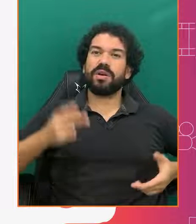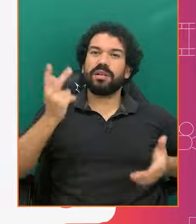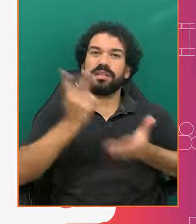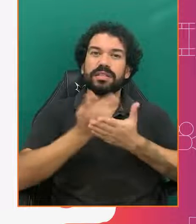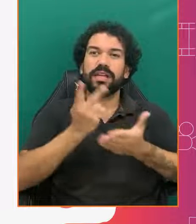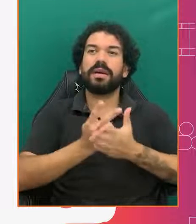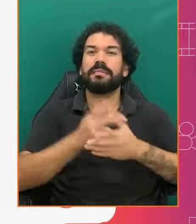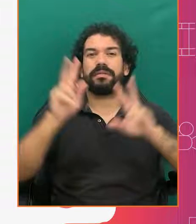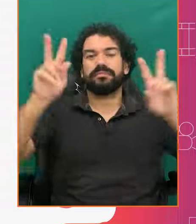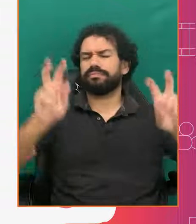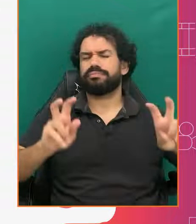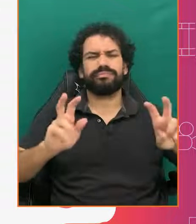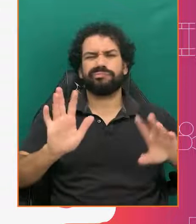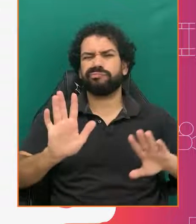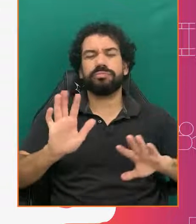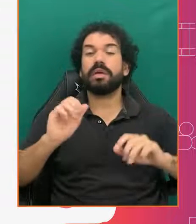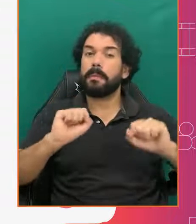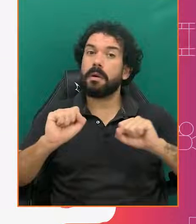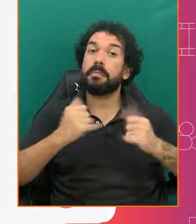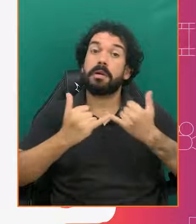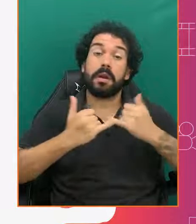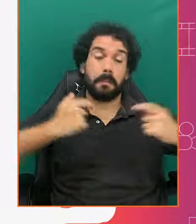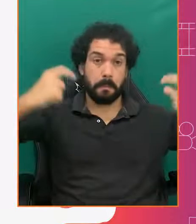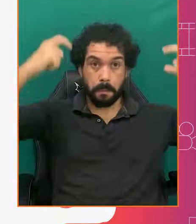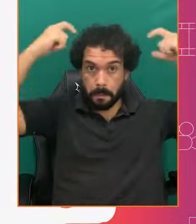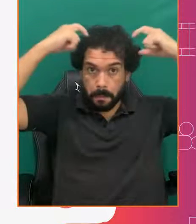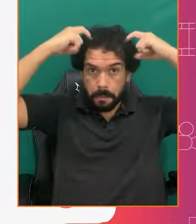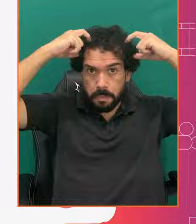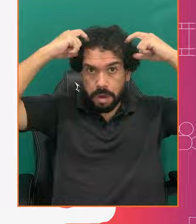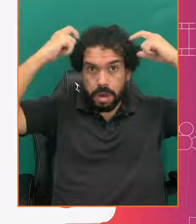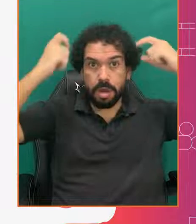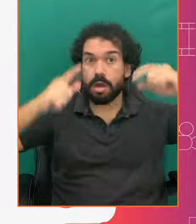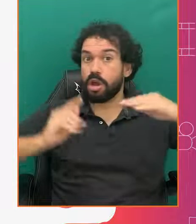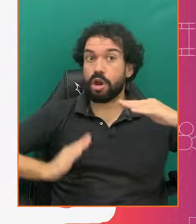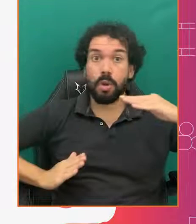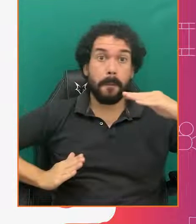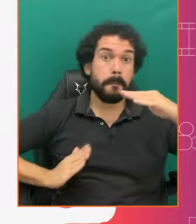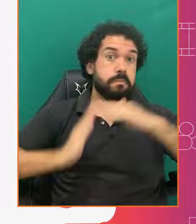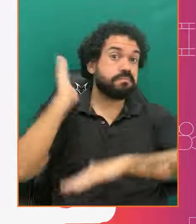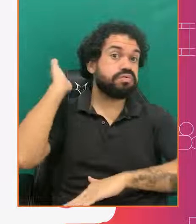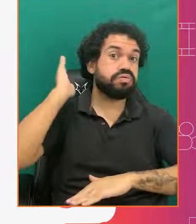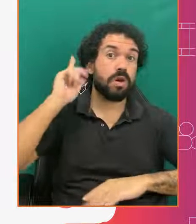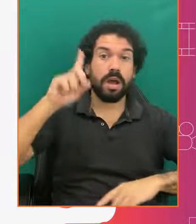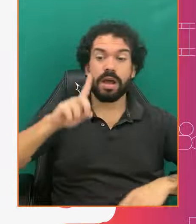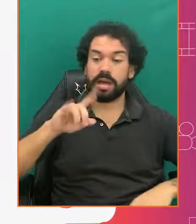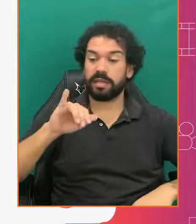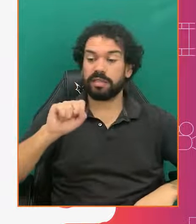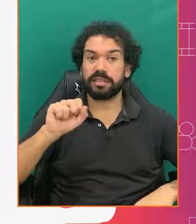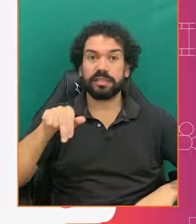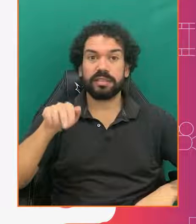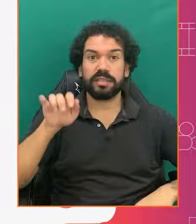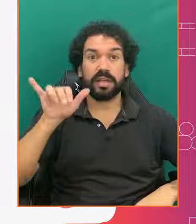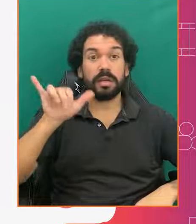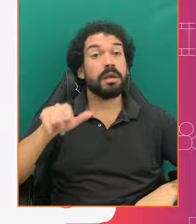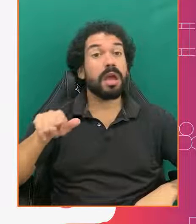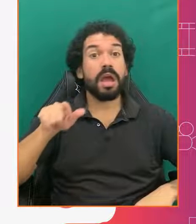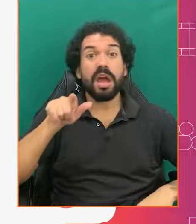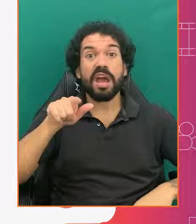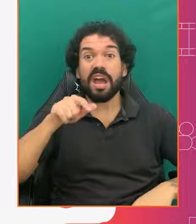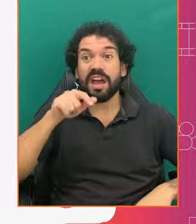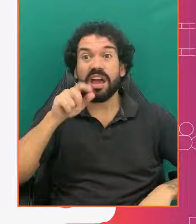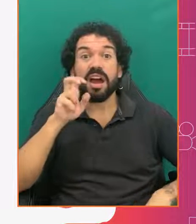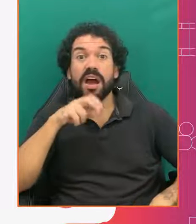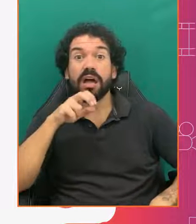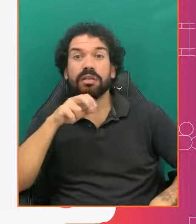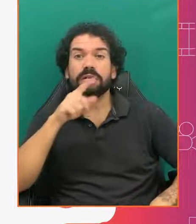trabalhar sempre essas questões. O Mickey mesmo, que estourou o sucesso na Disney, ele é um rato e